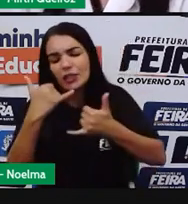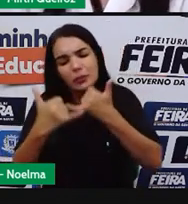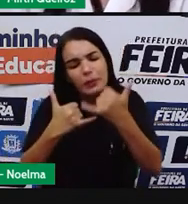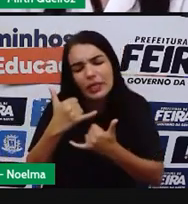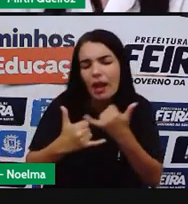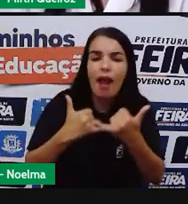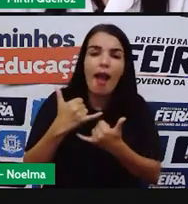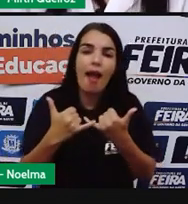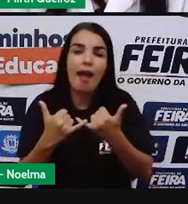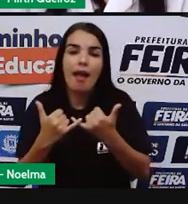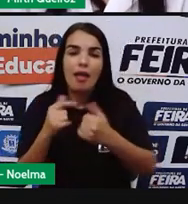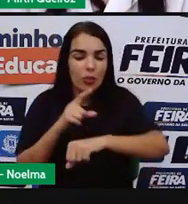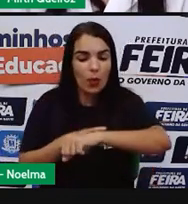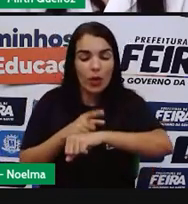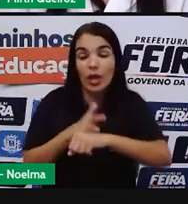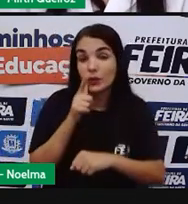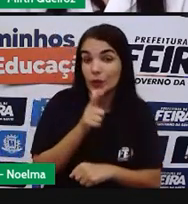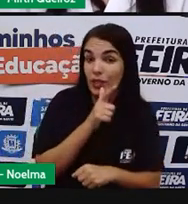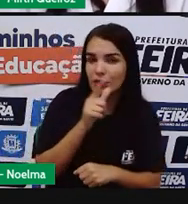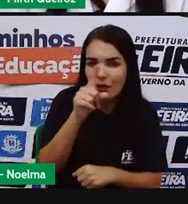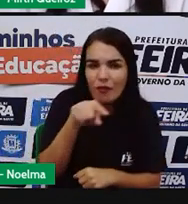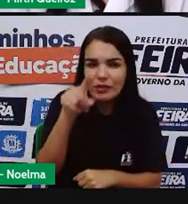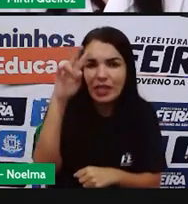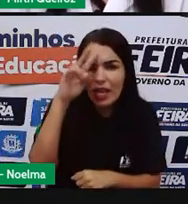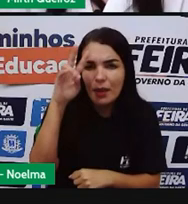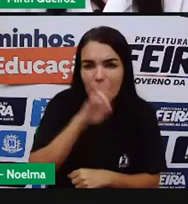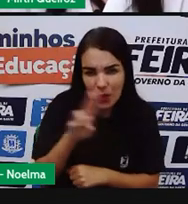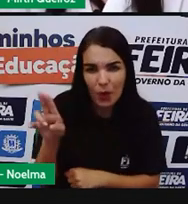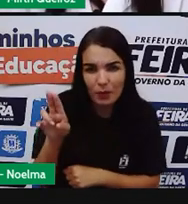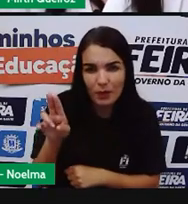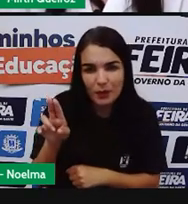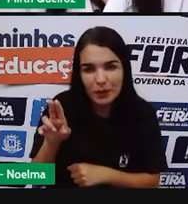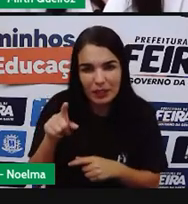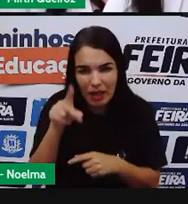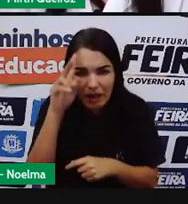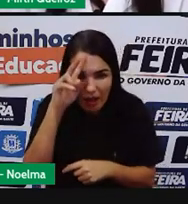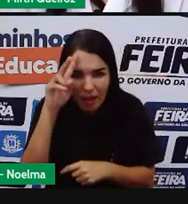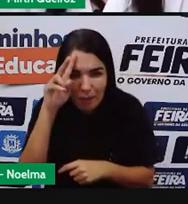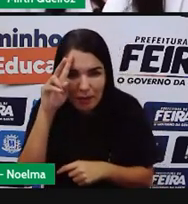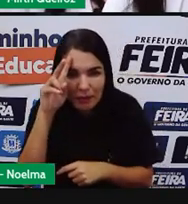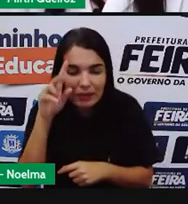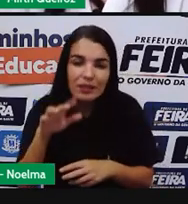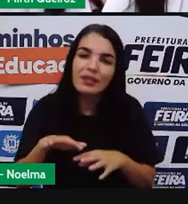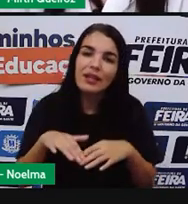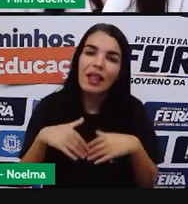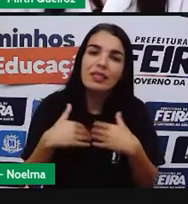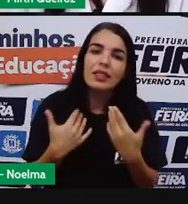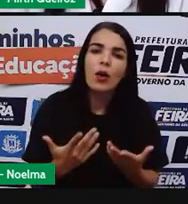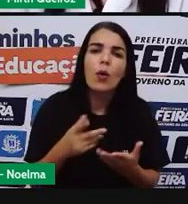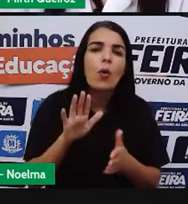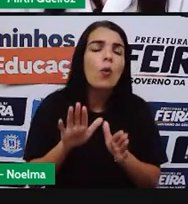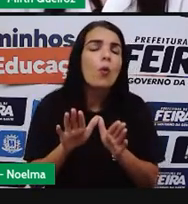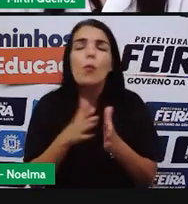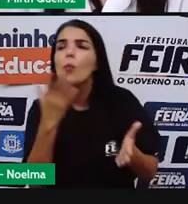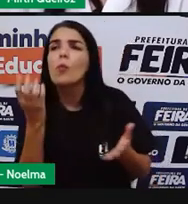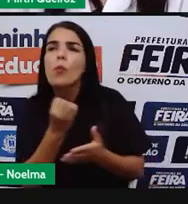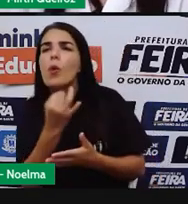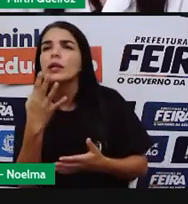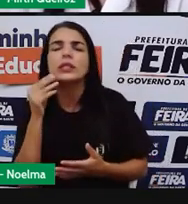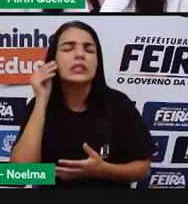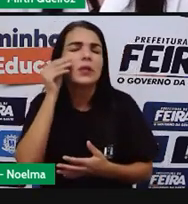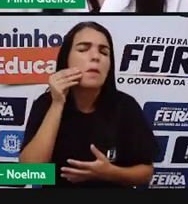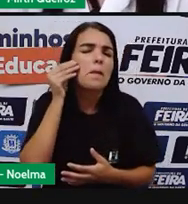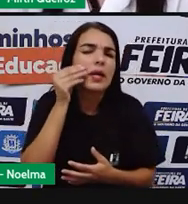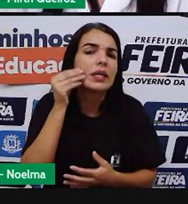do intervalo. Vocês lembram do nome deles? Dos nomes dos seus colegas? Que experiências vocês